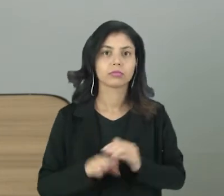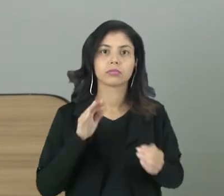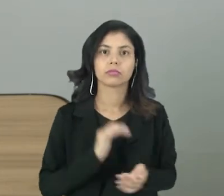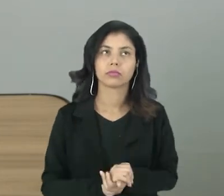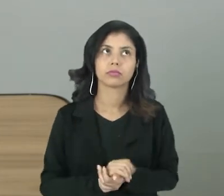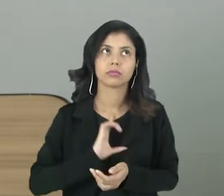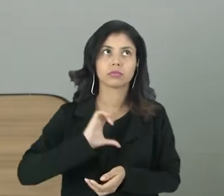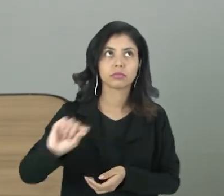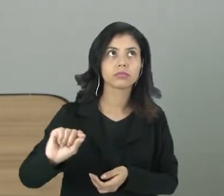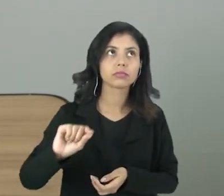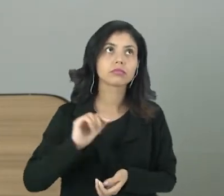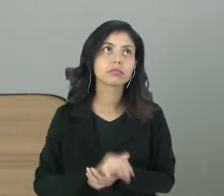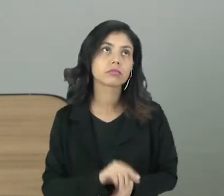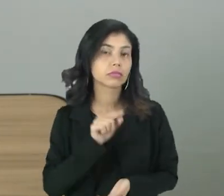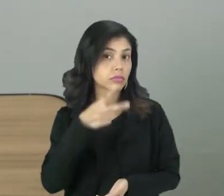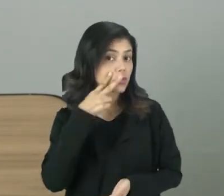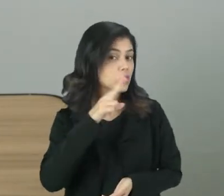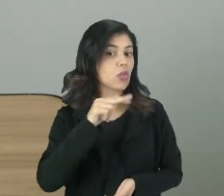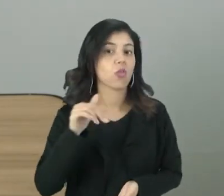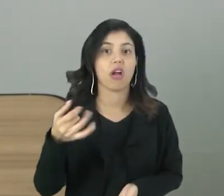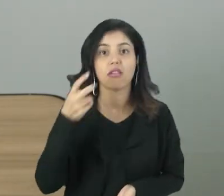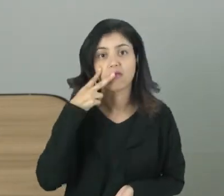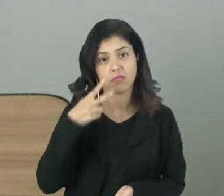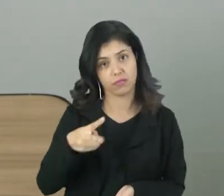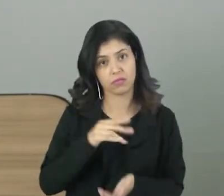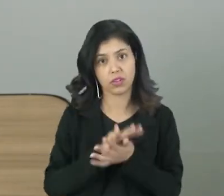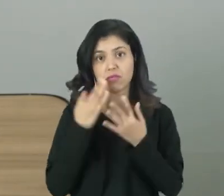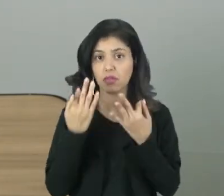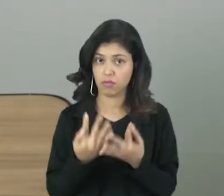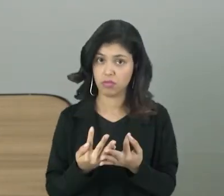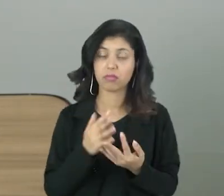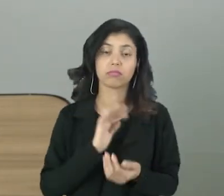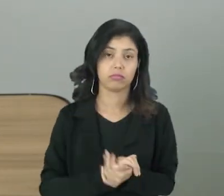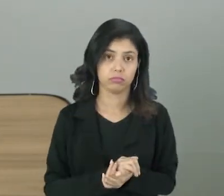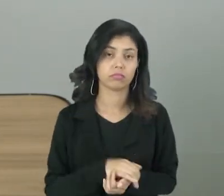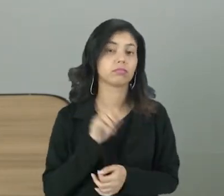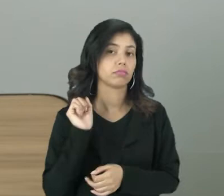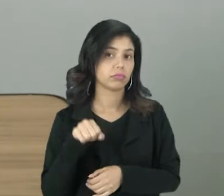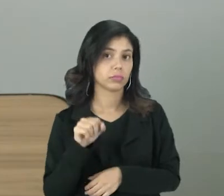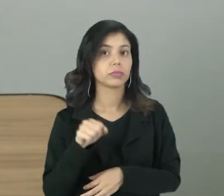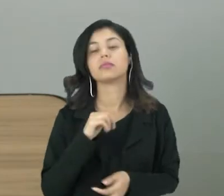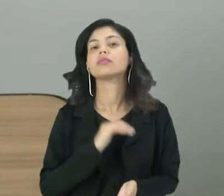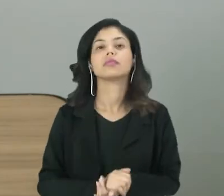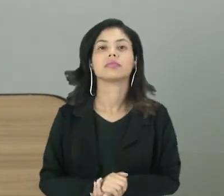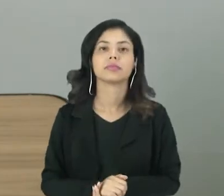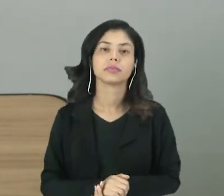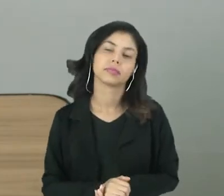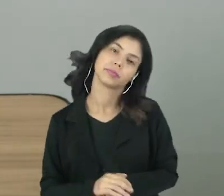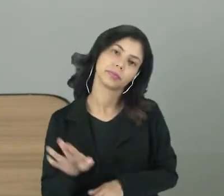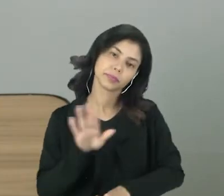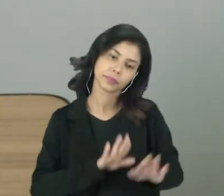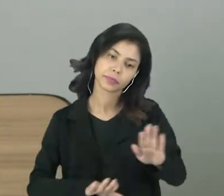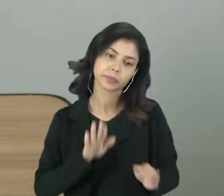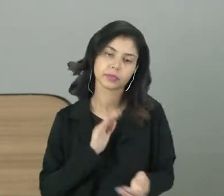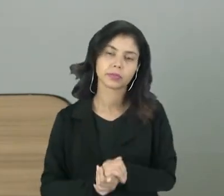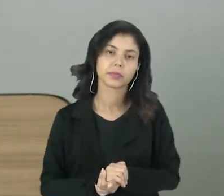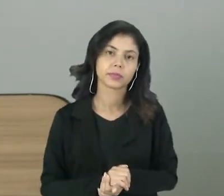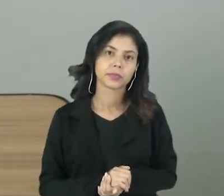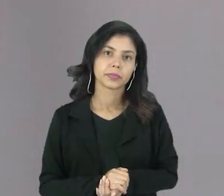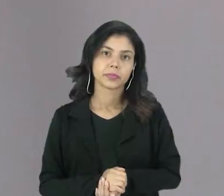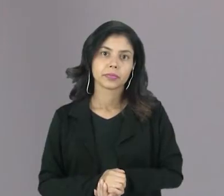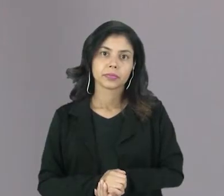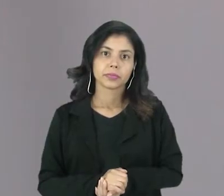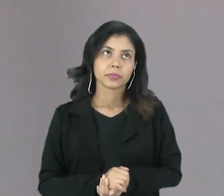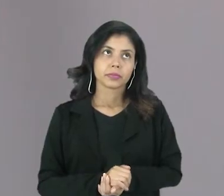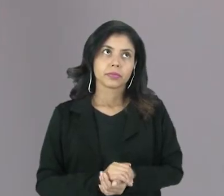e levar embora e vocês nunca mais vem os seus familiares não é mesmo vocês estão sujeitos aqui as crianças